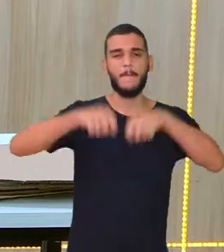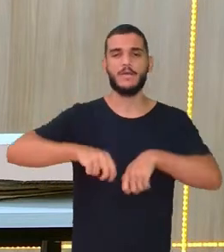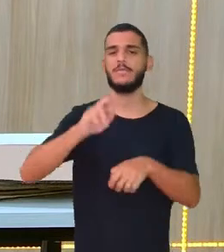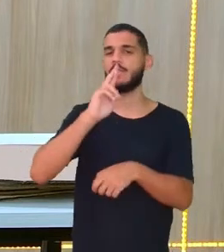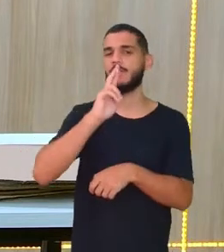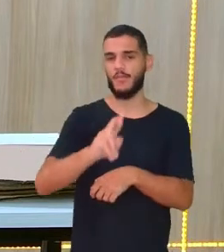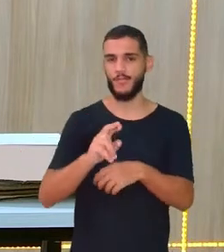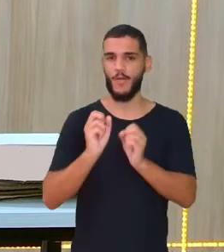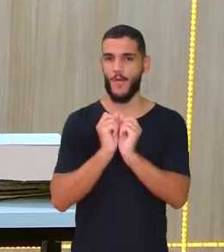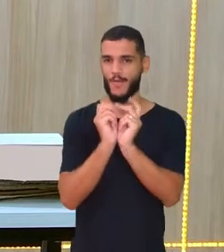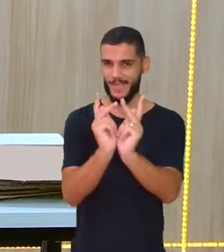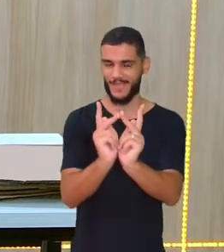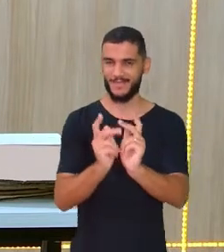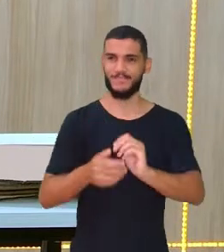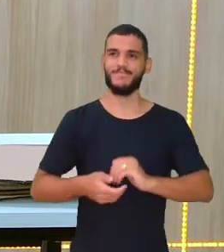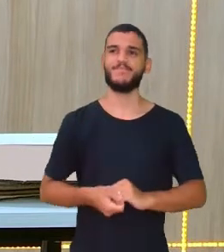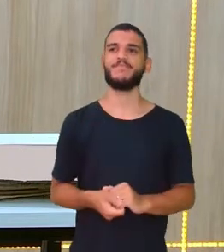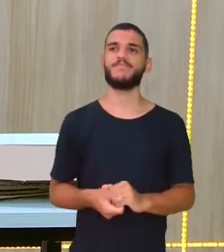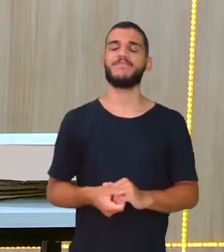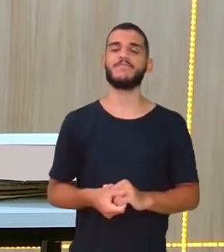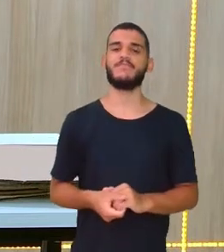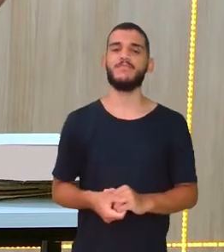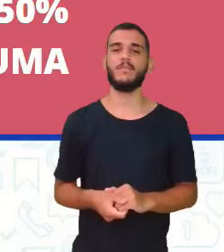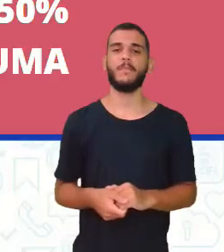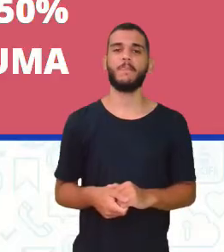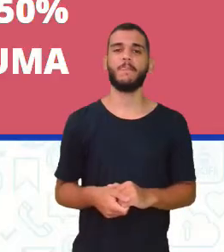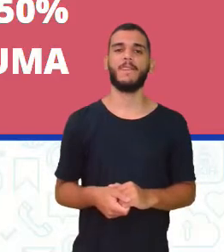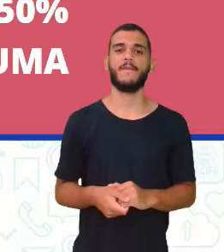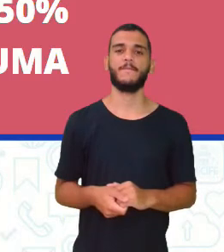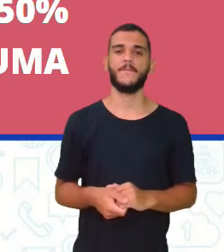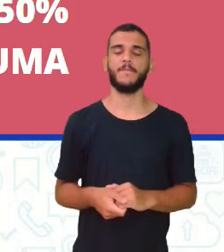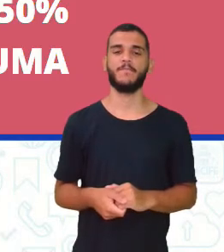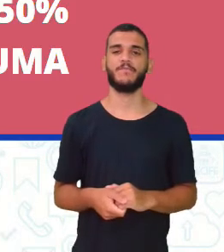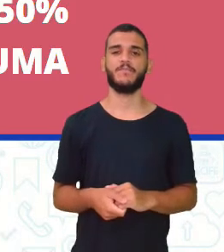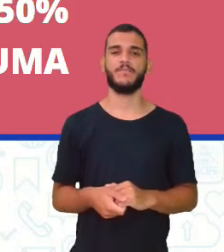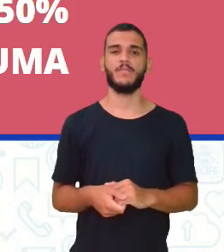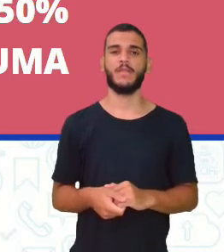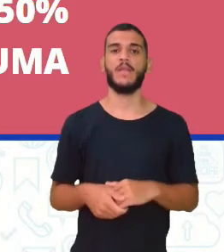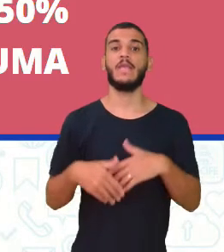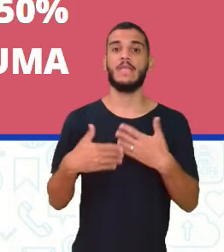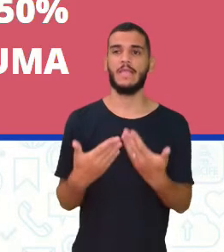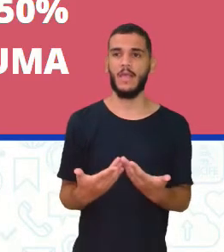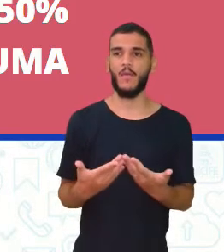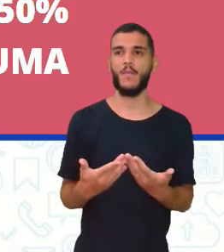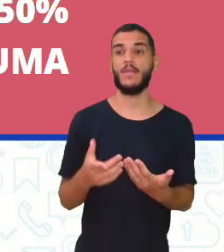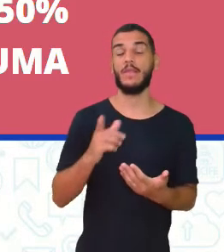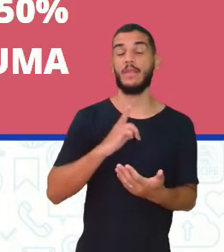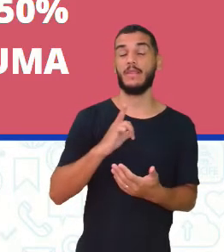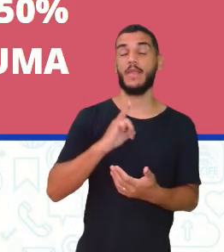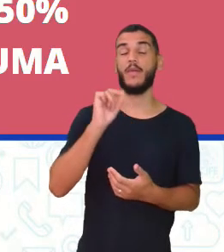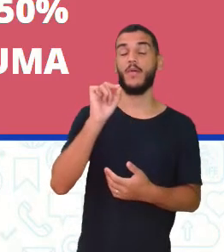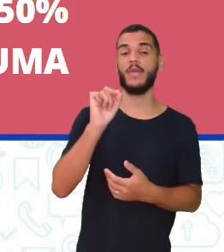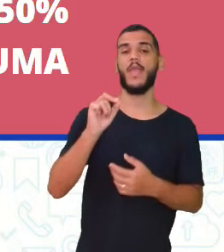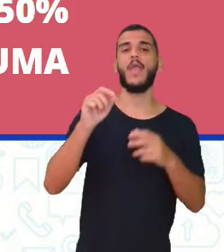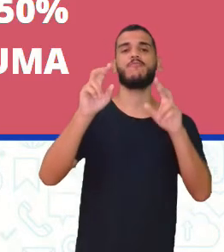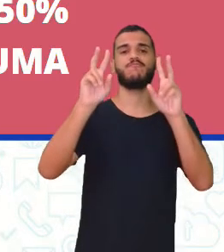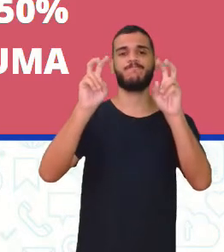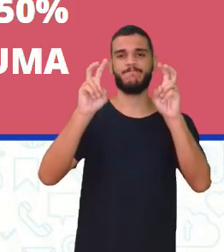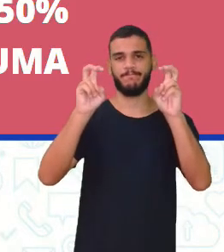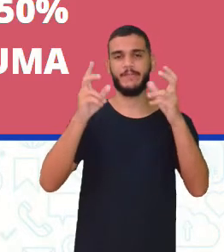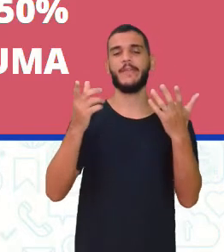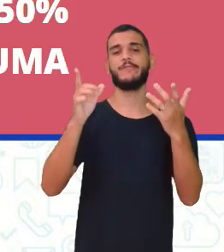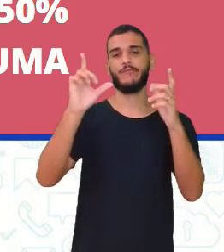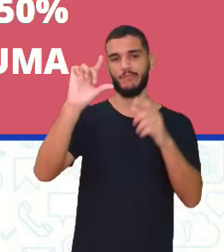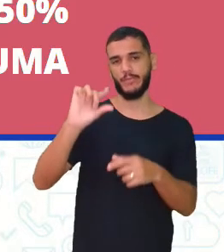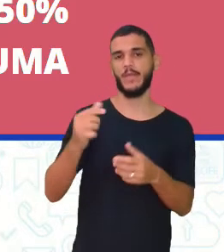resposta desse questionamento. Mas vamos lá. Trouxe para vocês esse pequeno texto e vocês vão ler aí comigo. Vamos